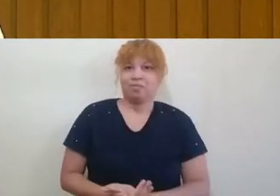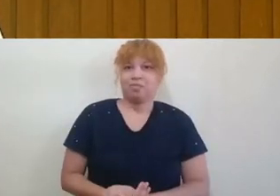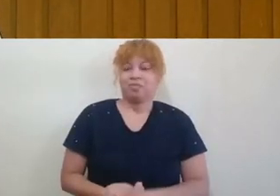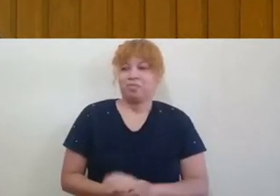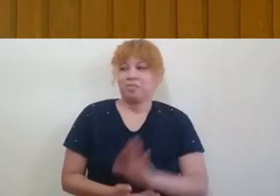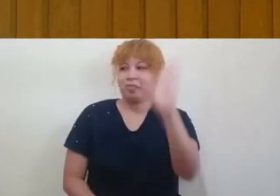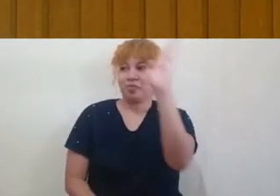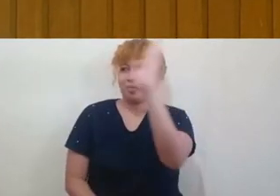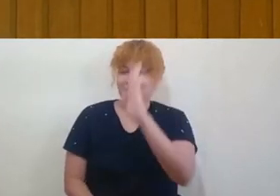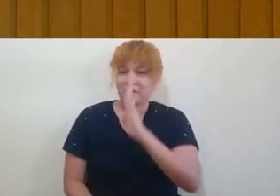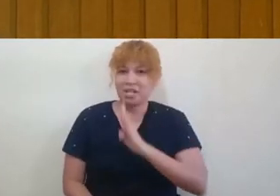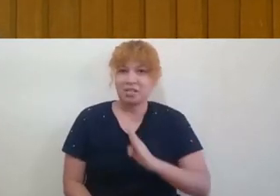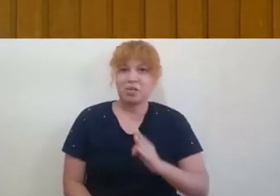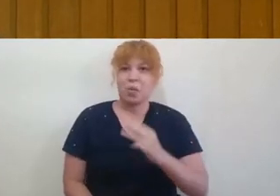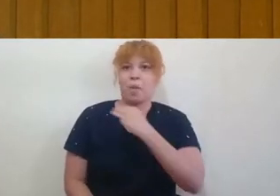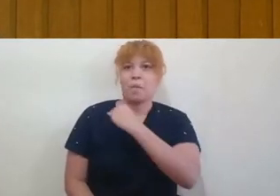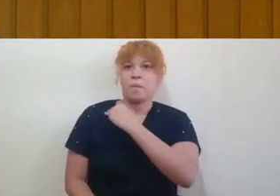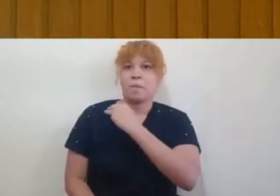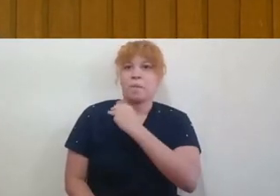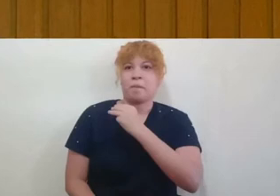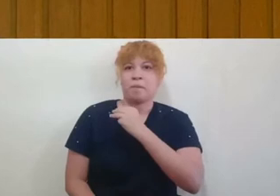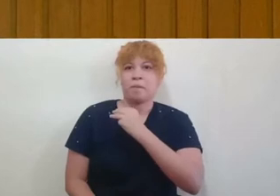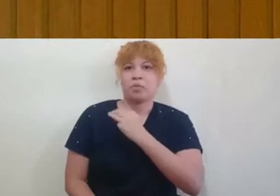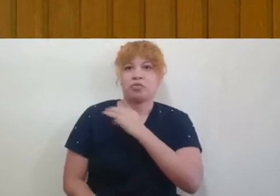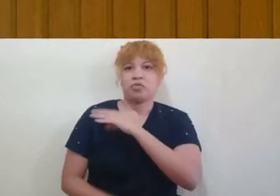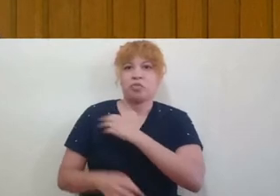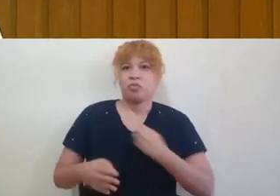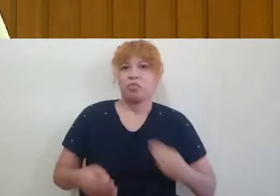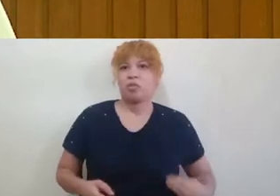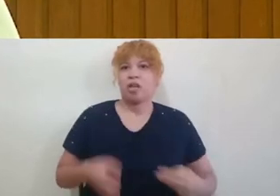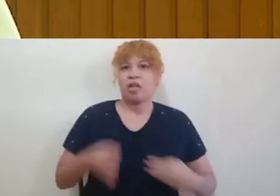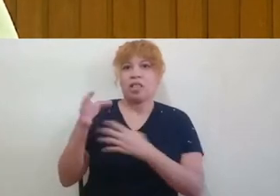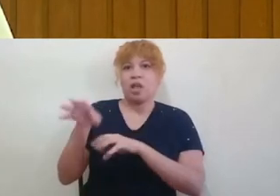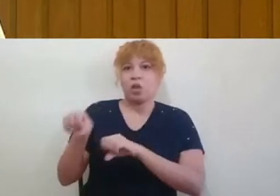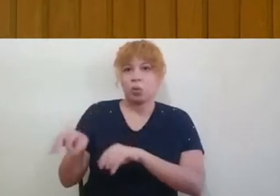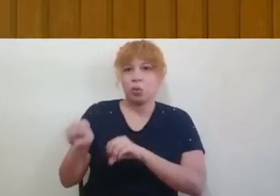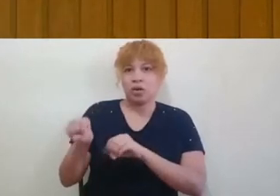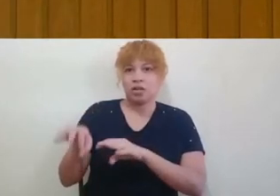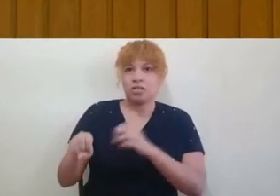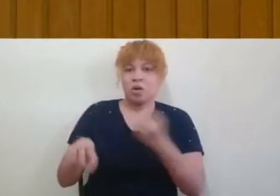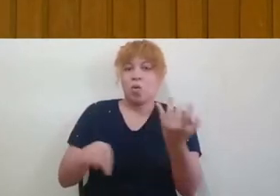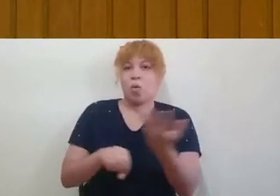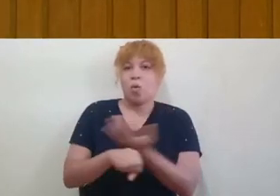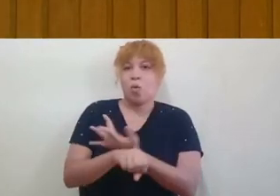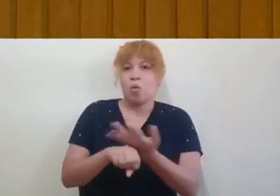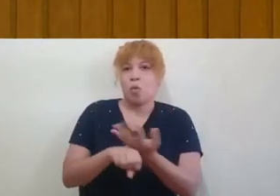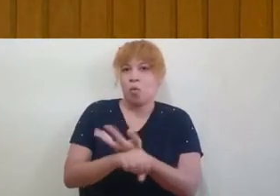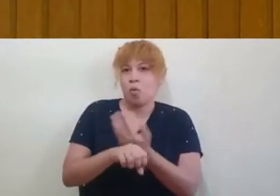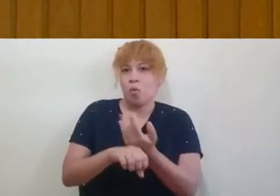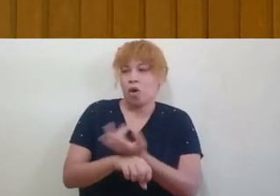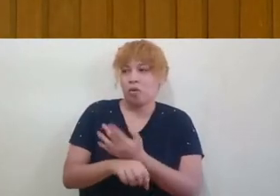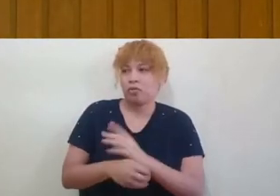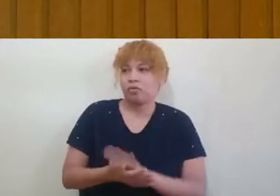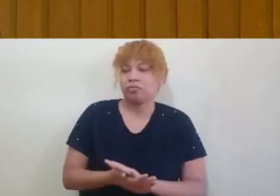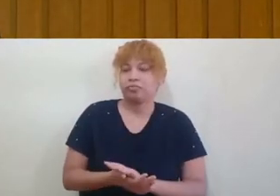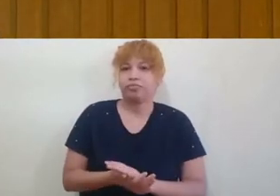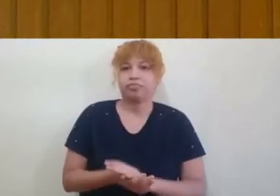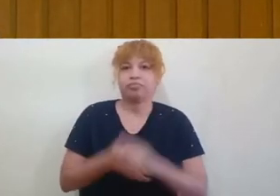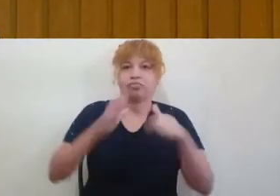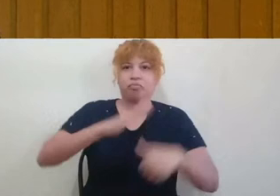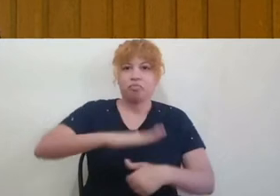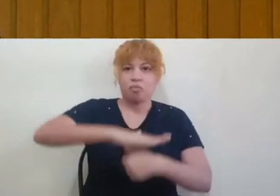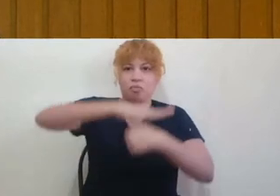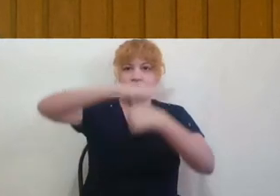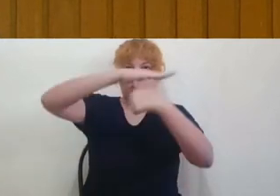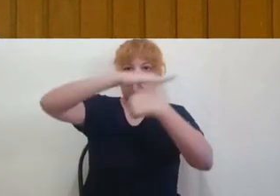aluno ou aluna, laureado ou laureada, do curso de graduação que obteve a melhor classificação